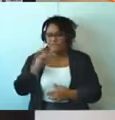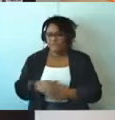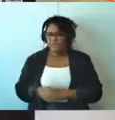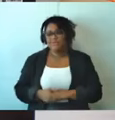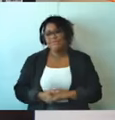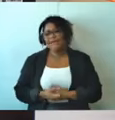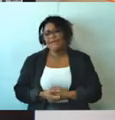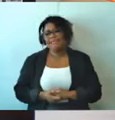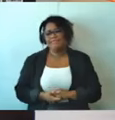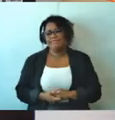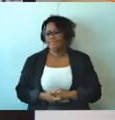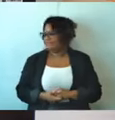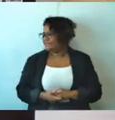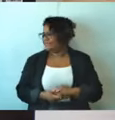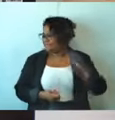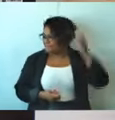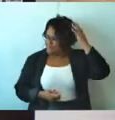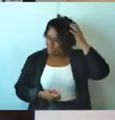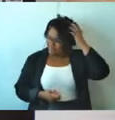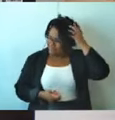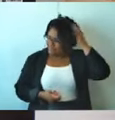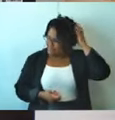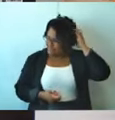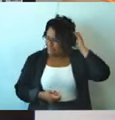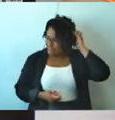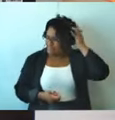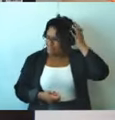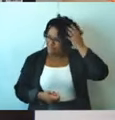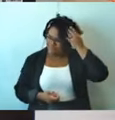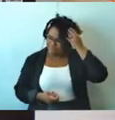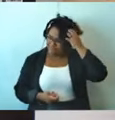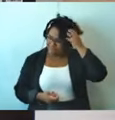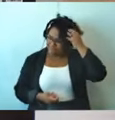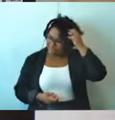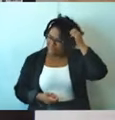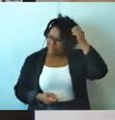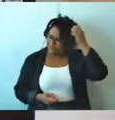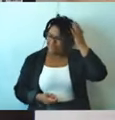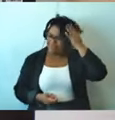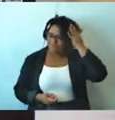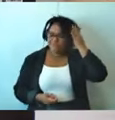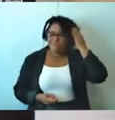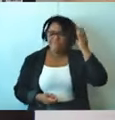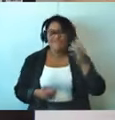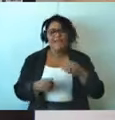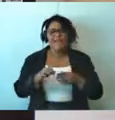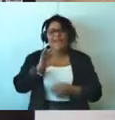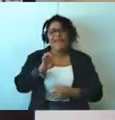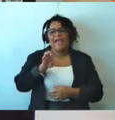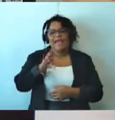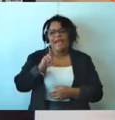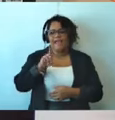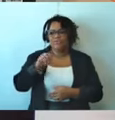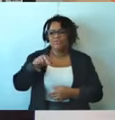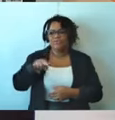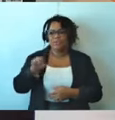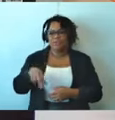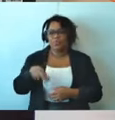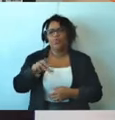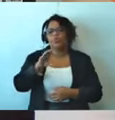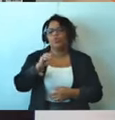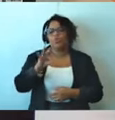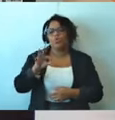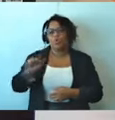Pessoal, então vamos dar início aqui. Eu quero saudar a imprensa, Edson Costa, que está aqui sempre nos cobrindo e ajudando, e toda